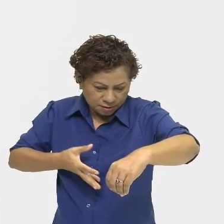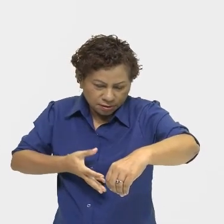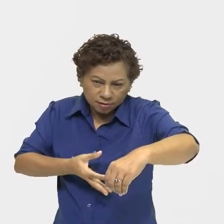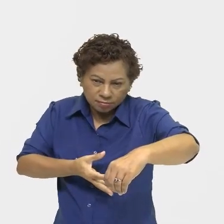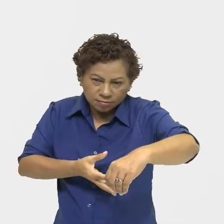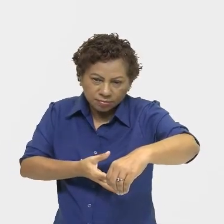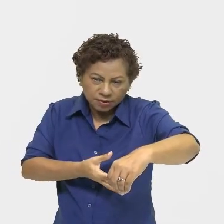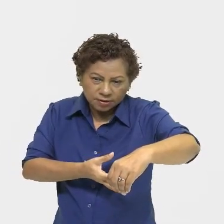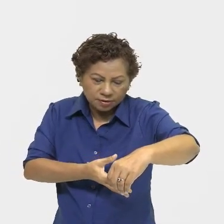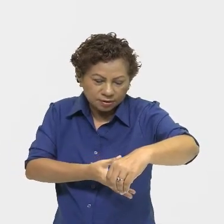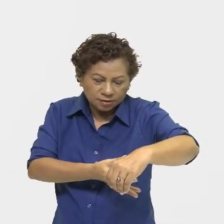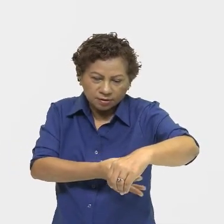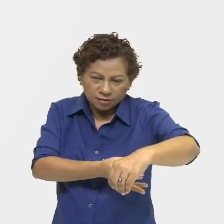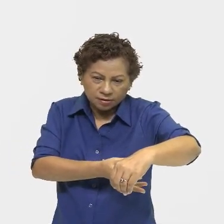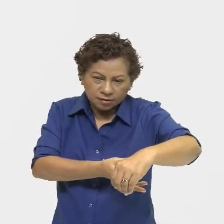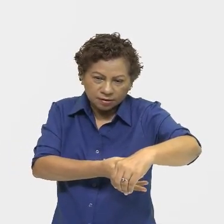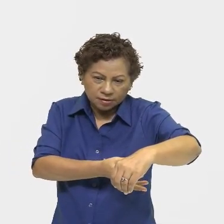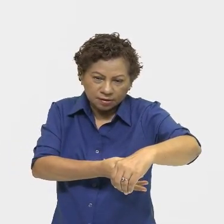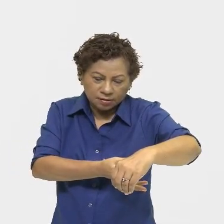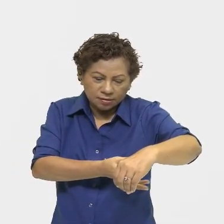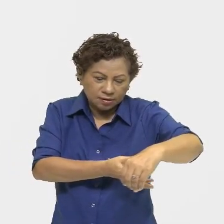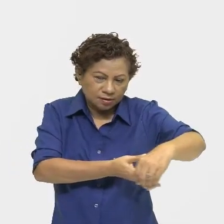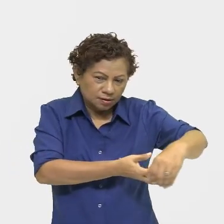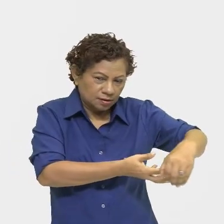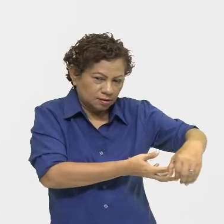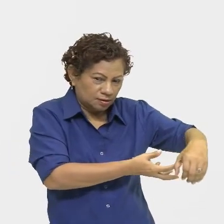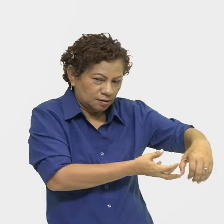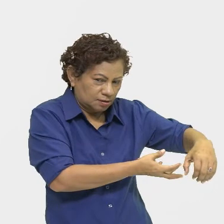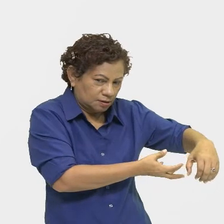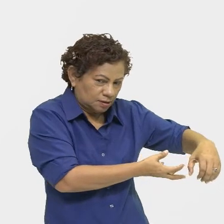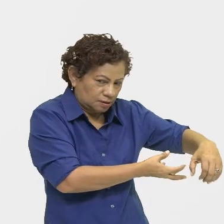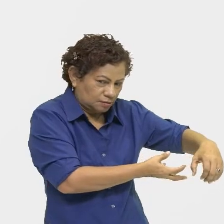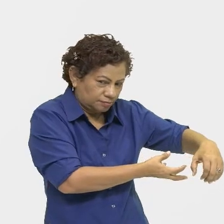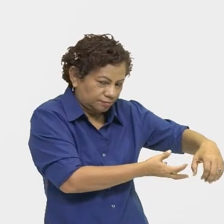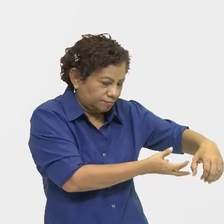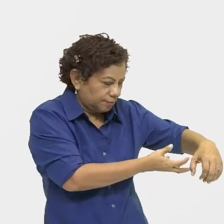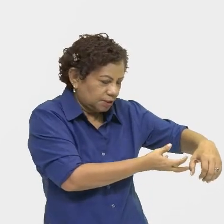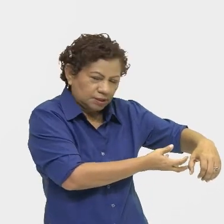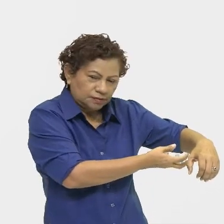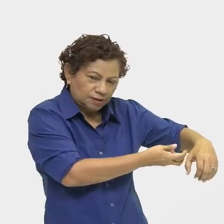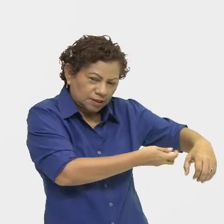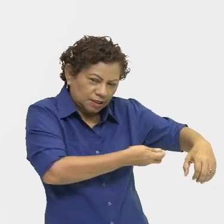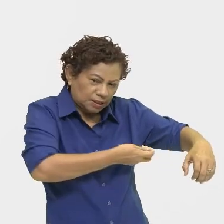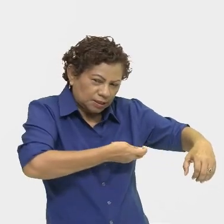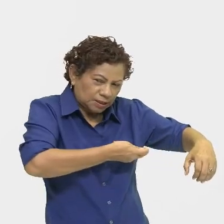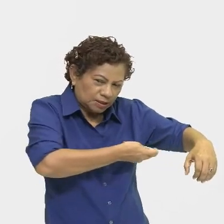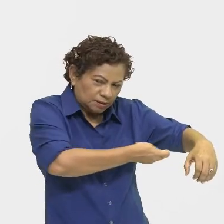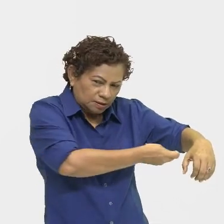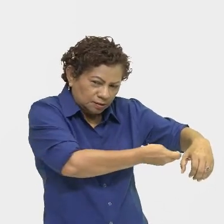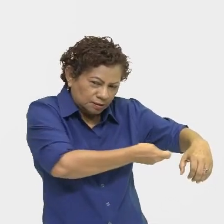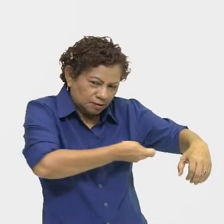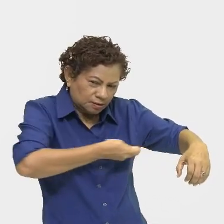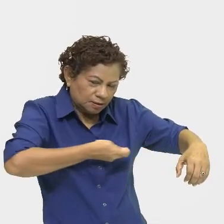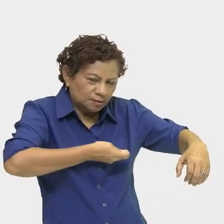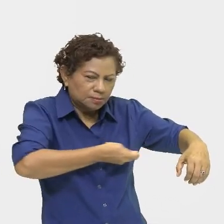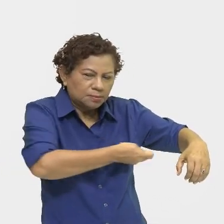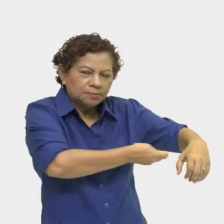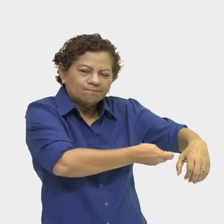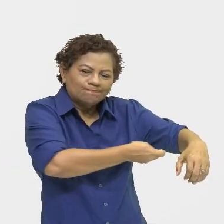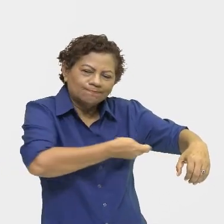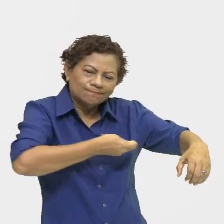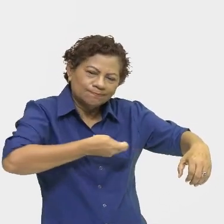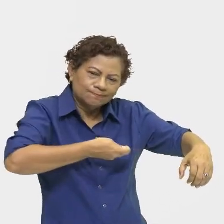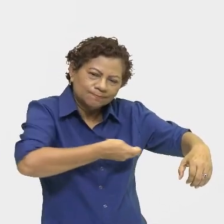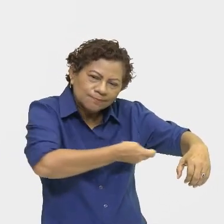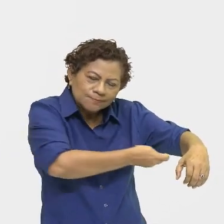mão segura a cuída e com os dedos exerce uma pressão na pele. Quanto mais forte a haste for segurada e mais